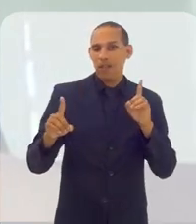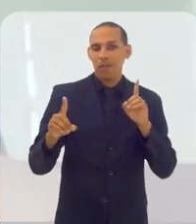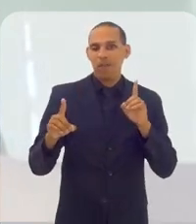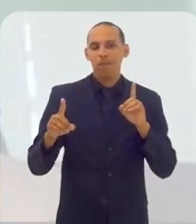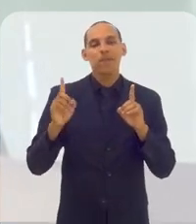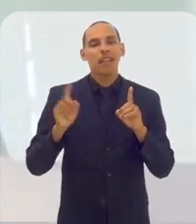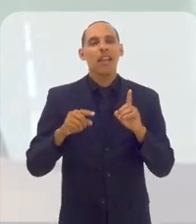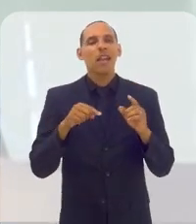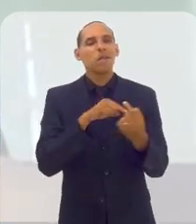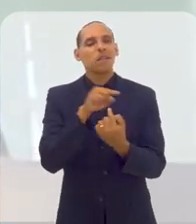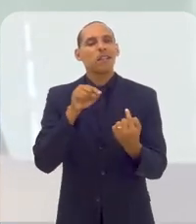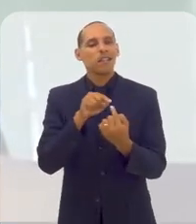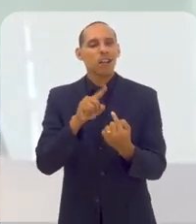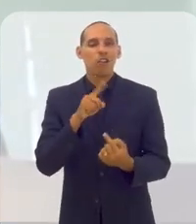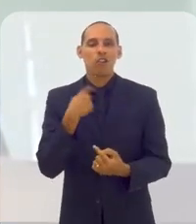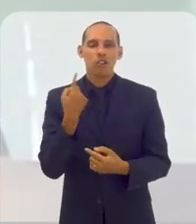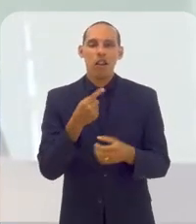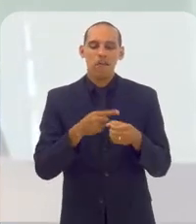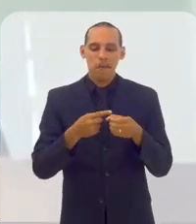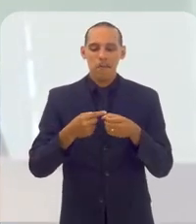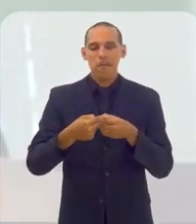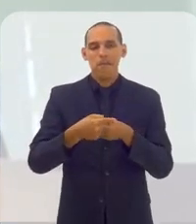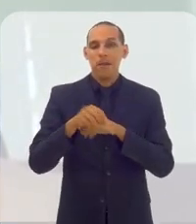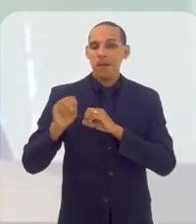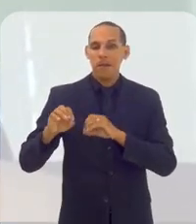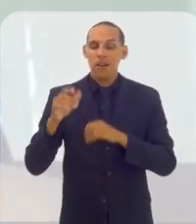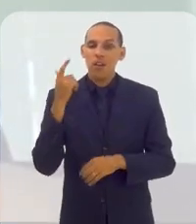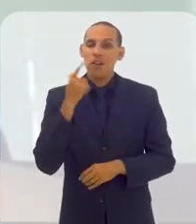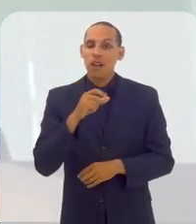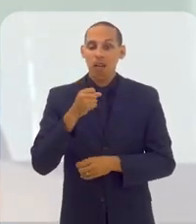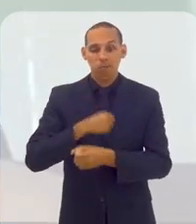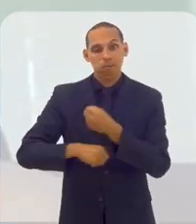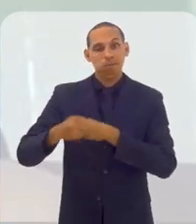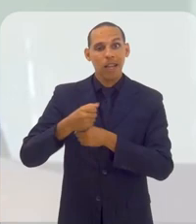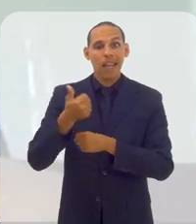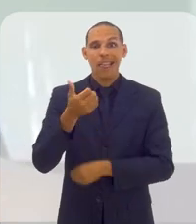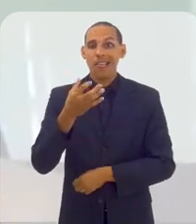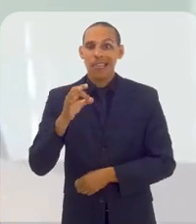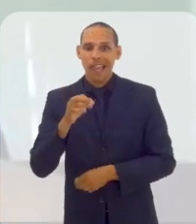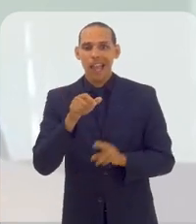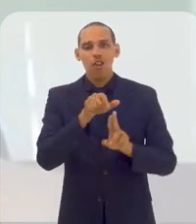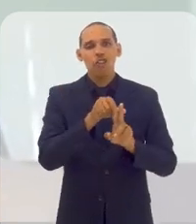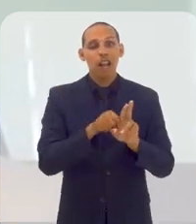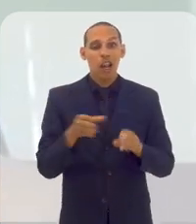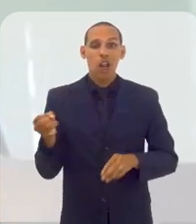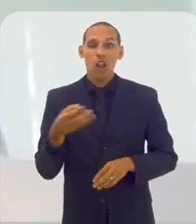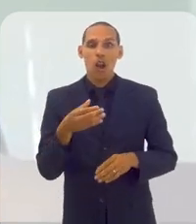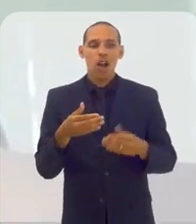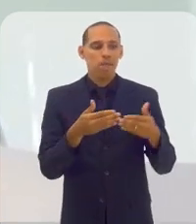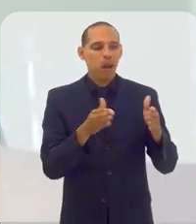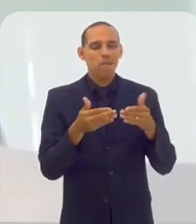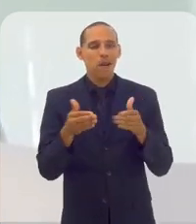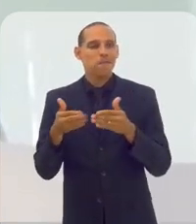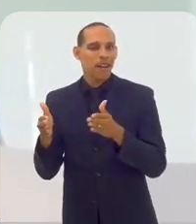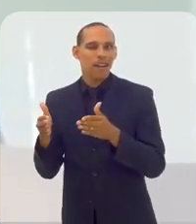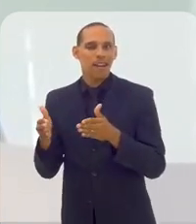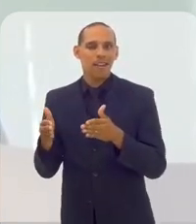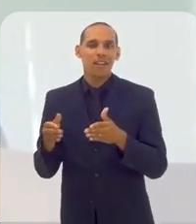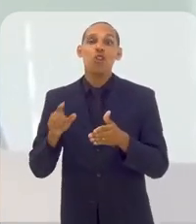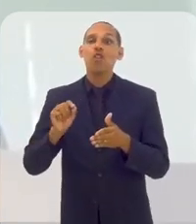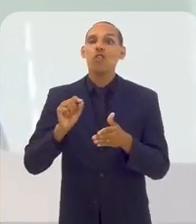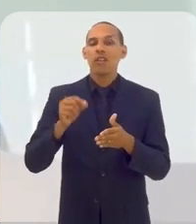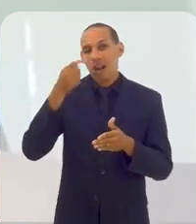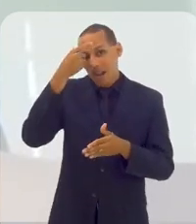Cumprindo com a nossa missão de interiorizar a educação só no último ano nós abrimos 10 novas unidades de